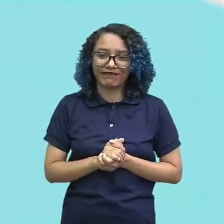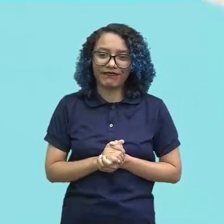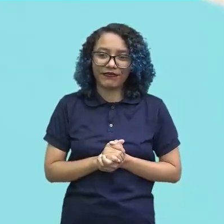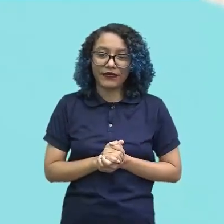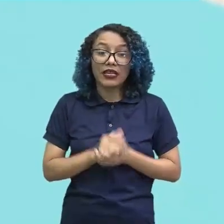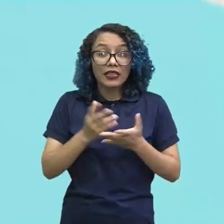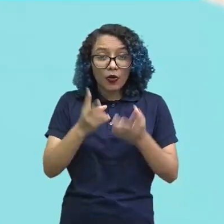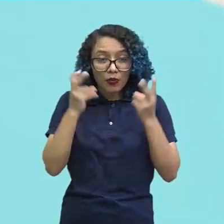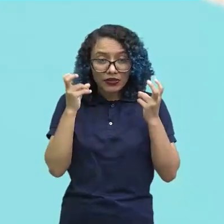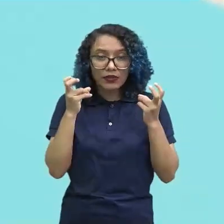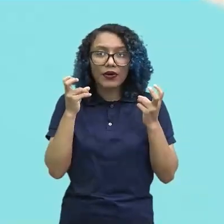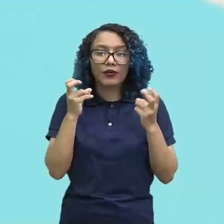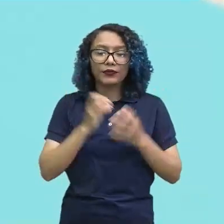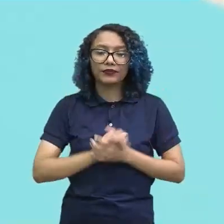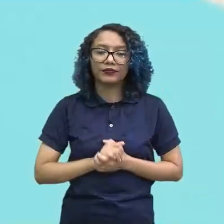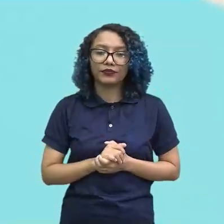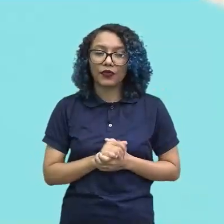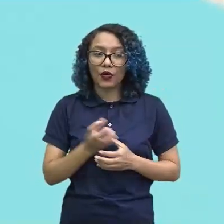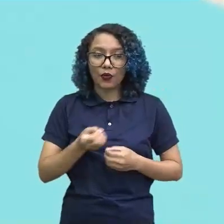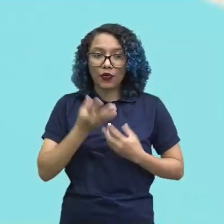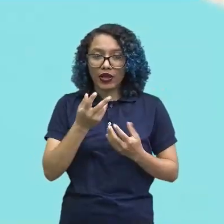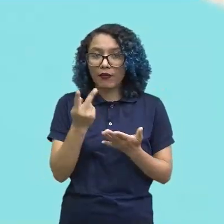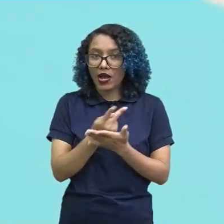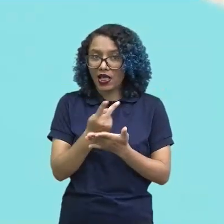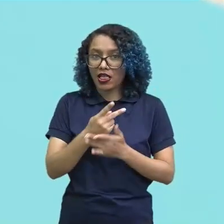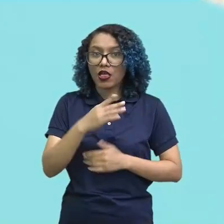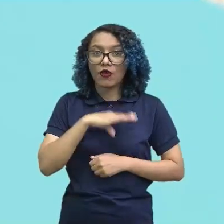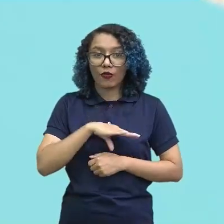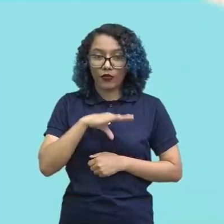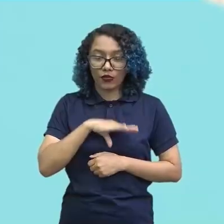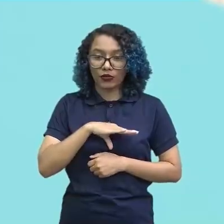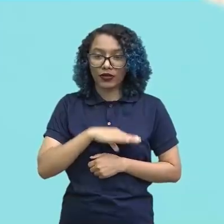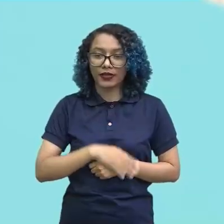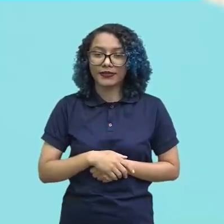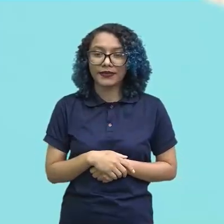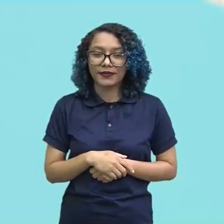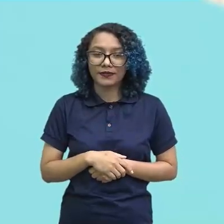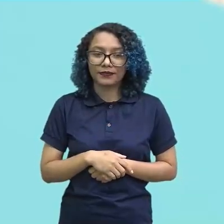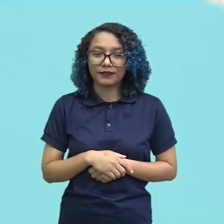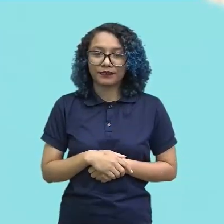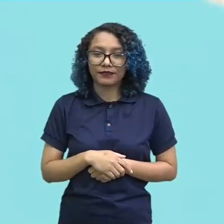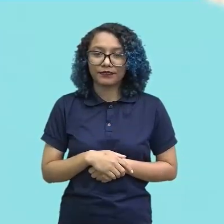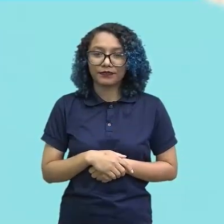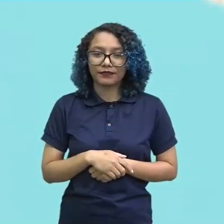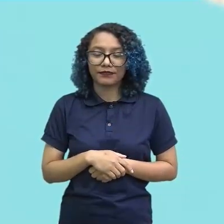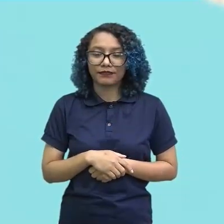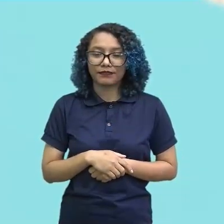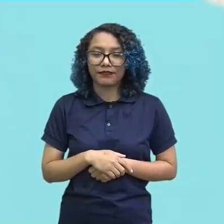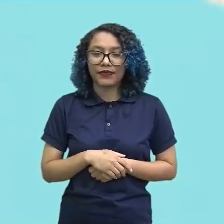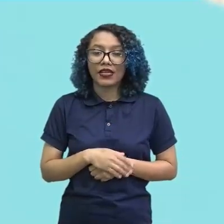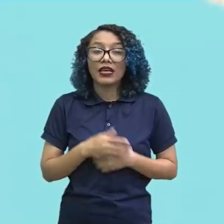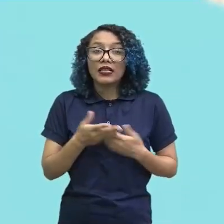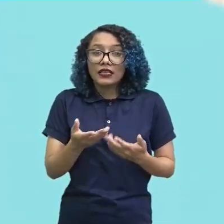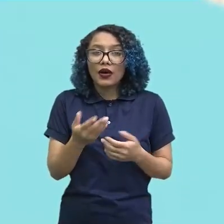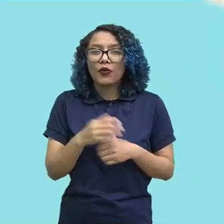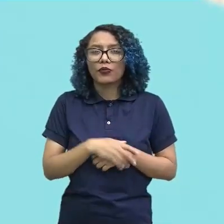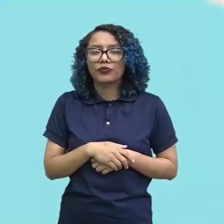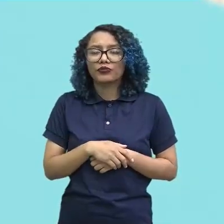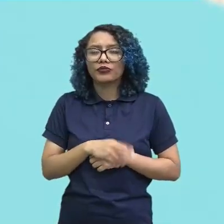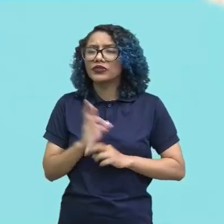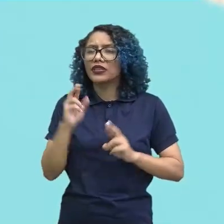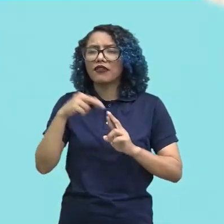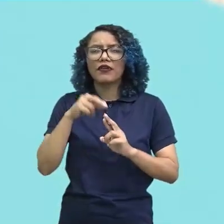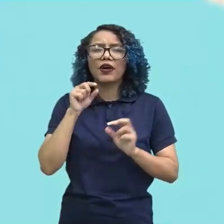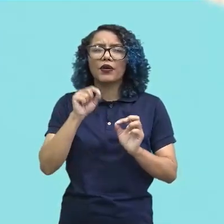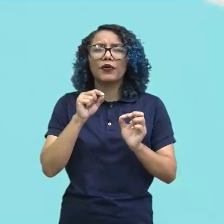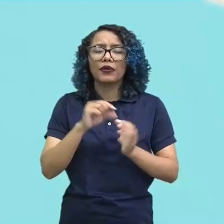Perceba que nós temos aí exatamente o poema Erro de Português. E observe que esse erro de português vai fazer referência a